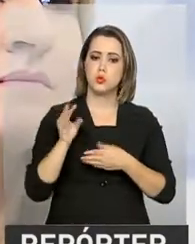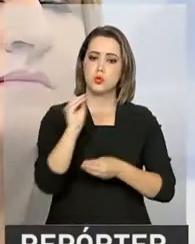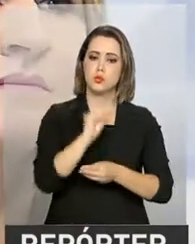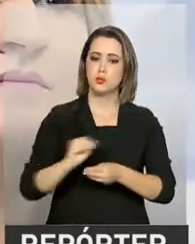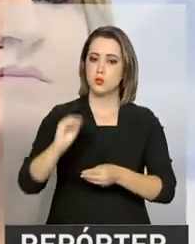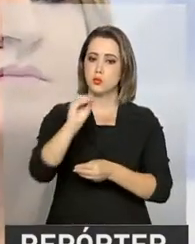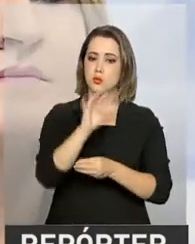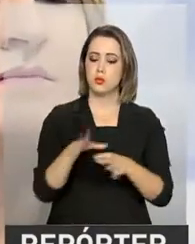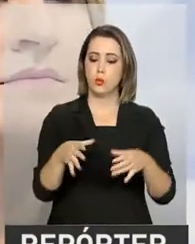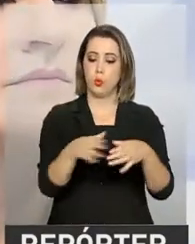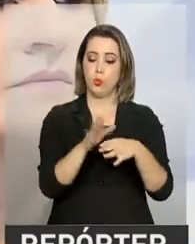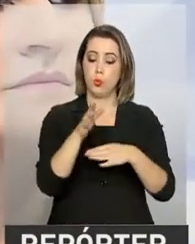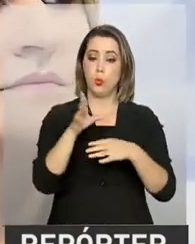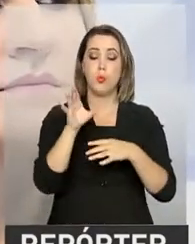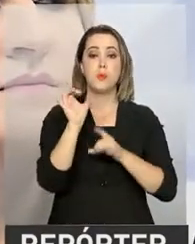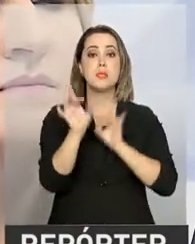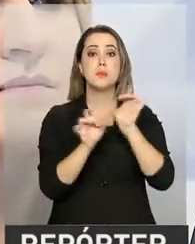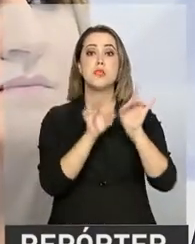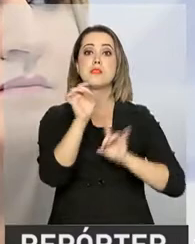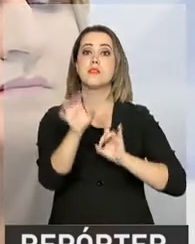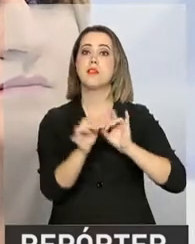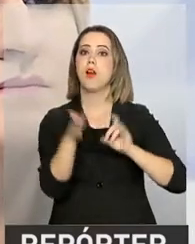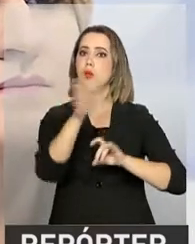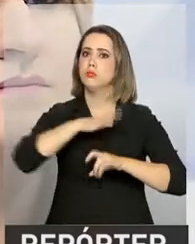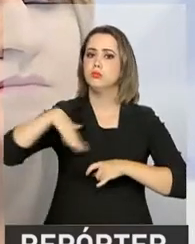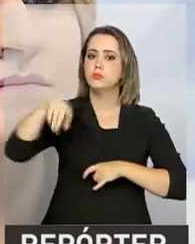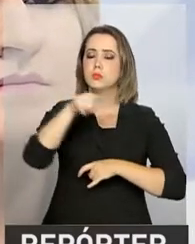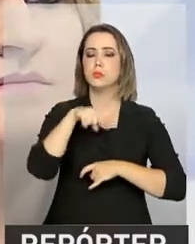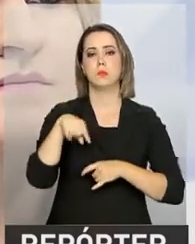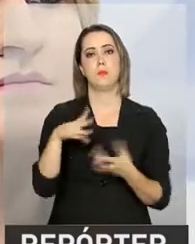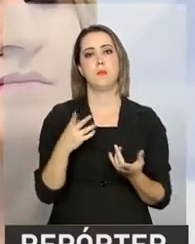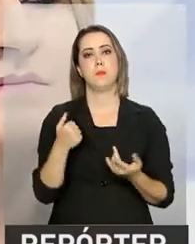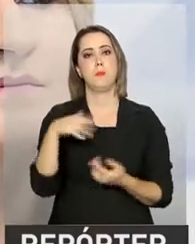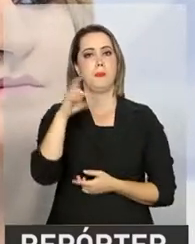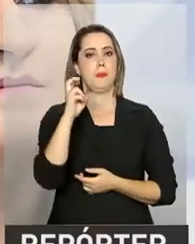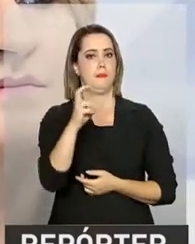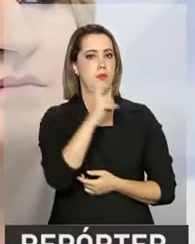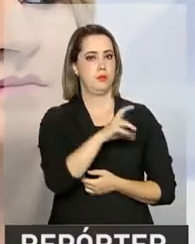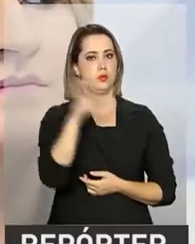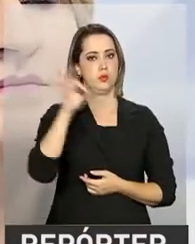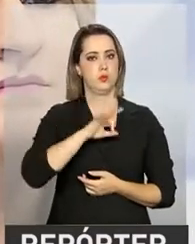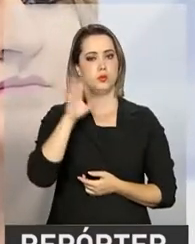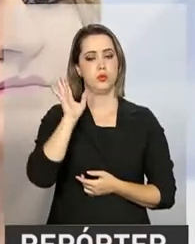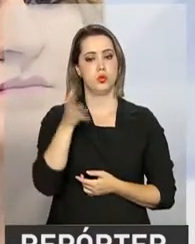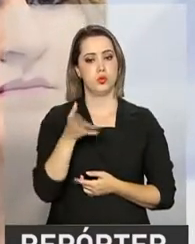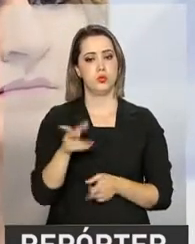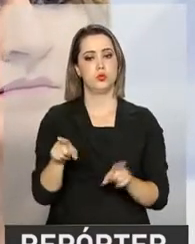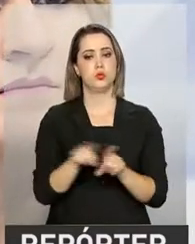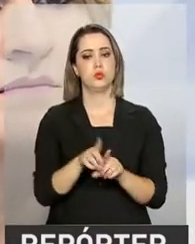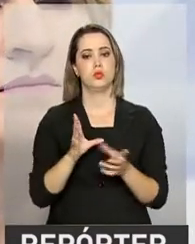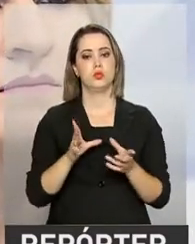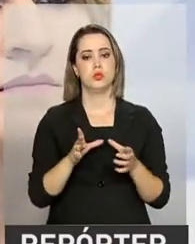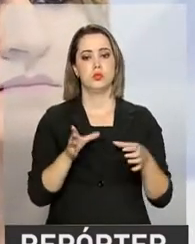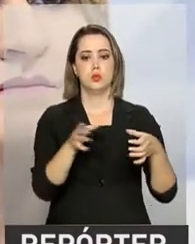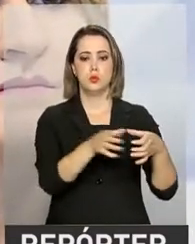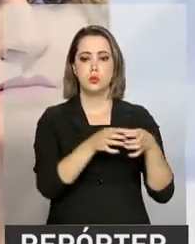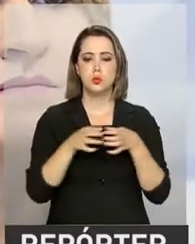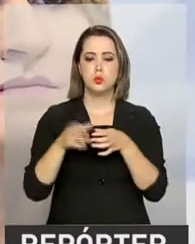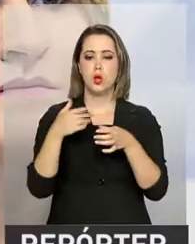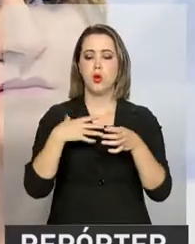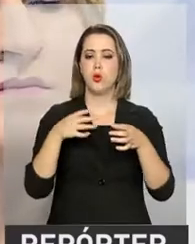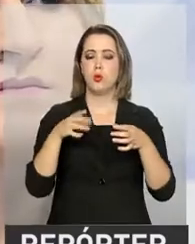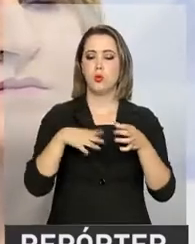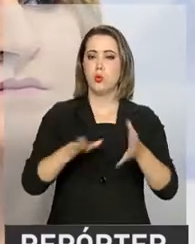especializada a maioria delas mas com 56 estão contentes com cultura e com